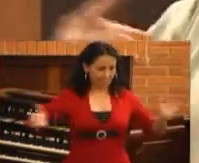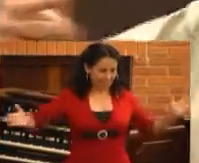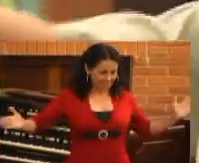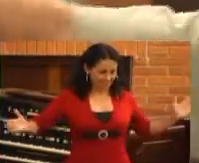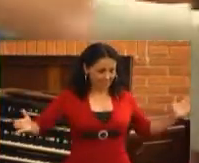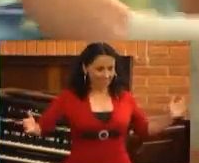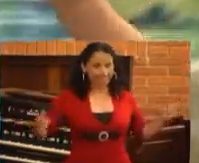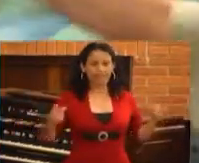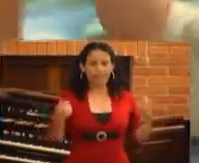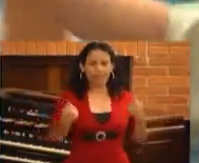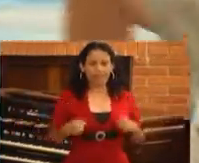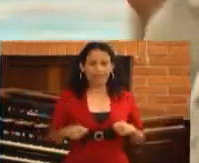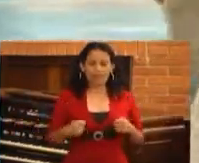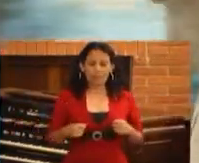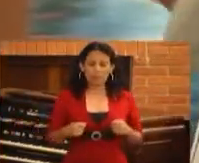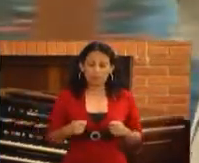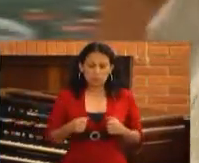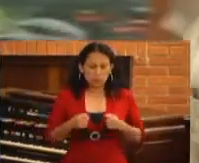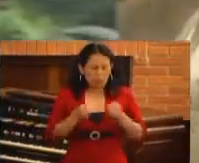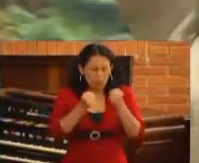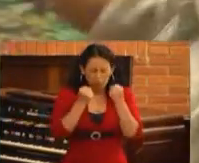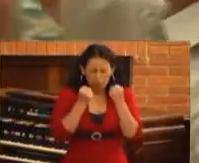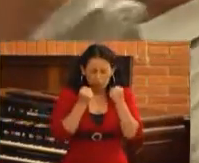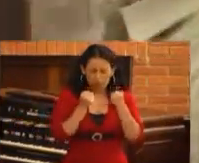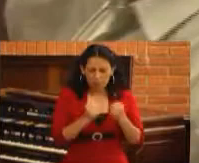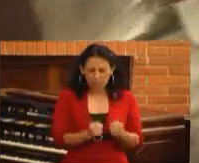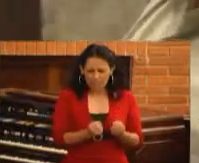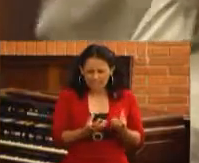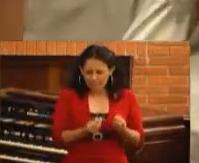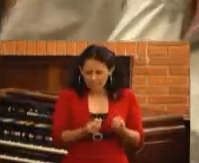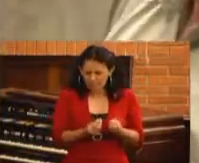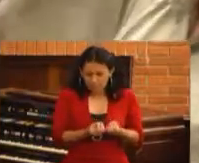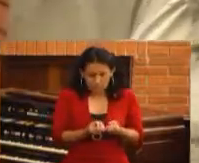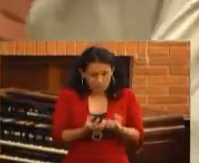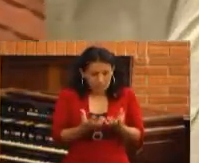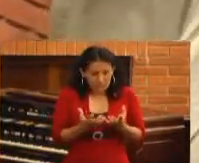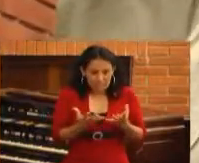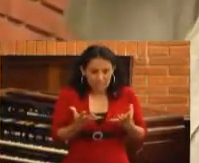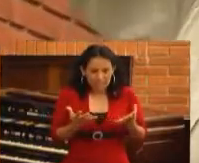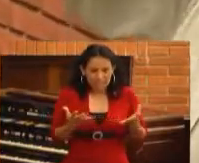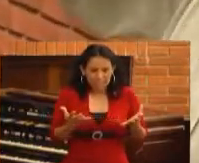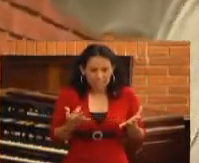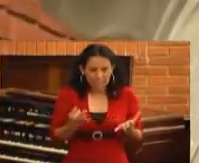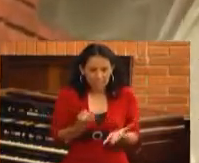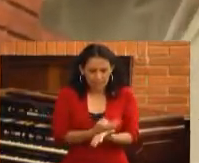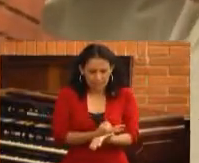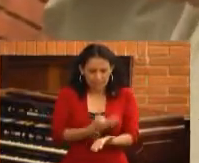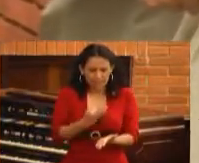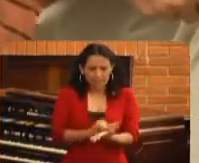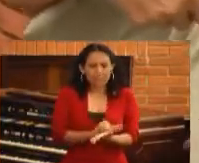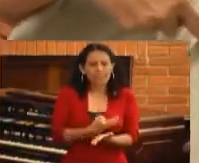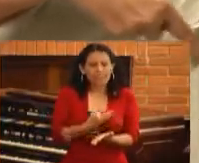ele teve que exercer um poder muito grande de alto sacrifício,